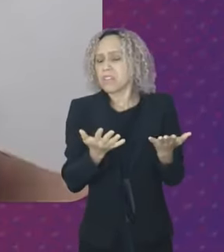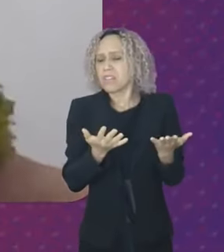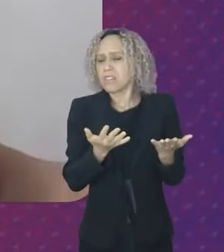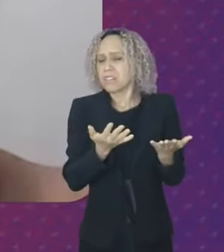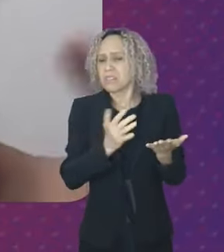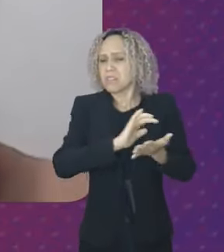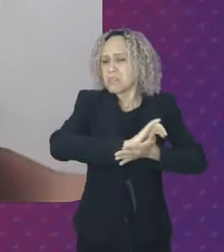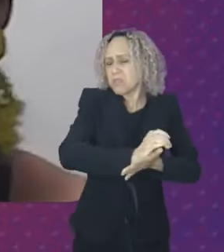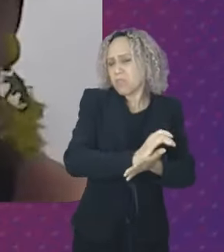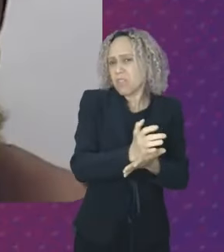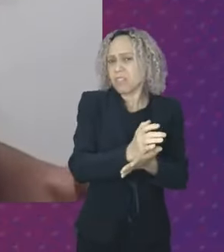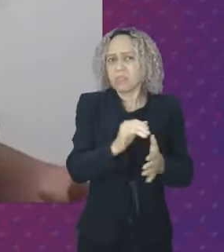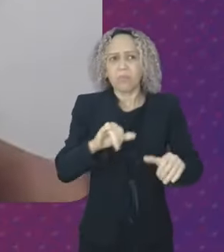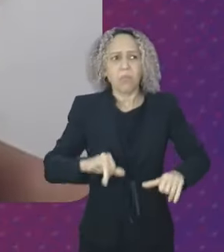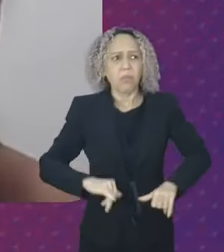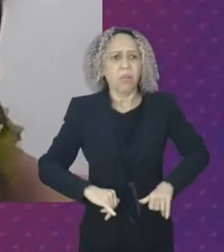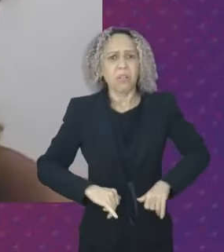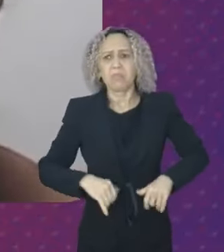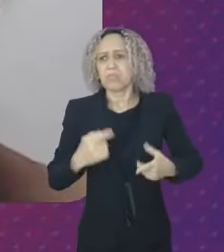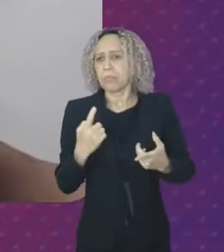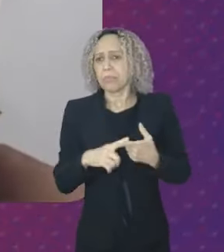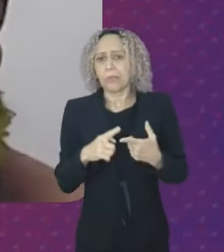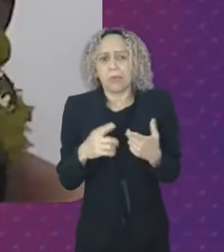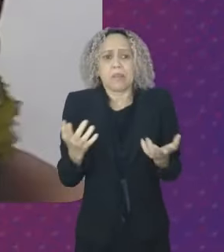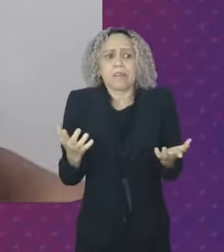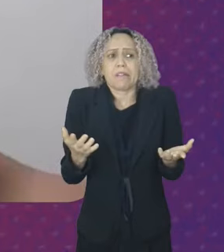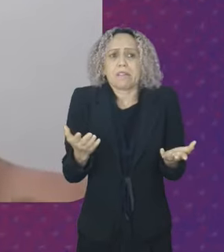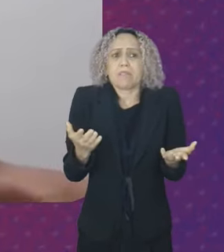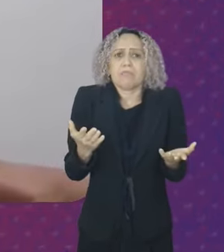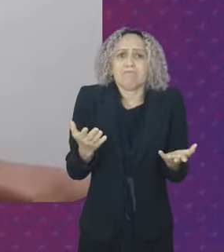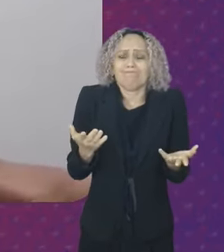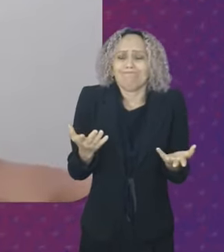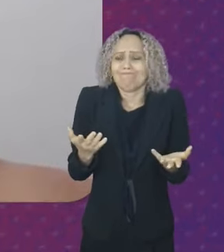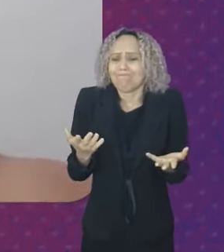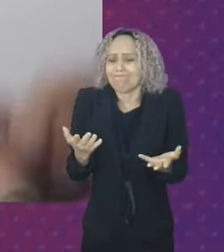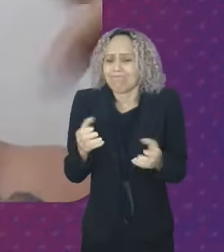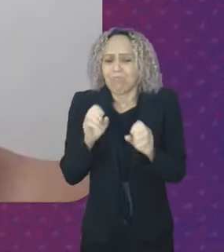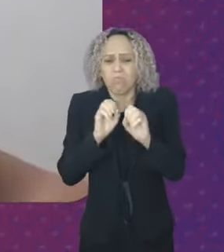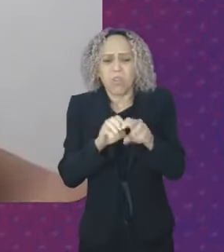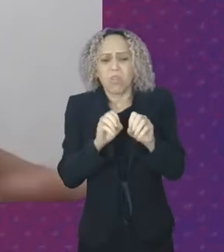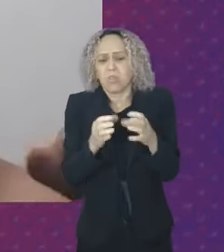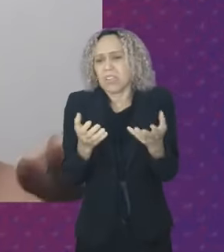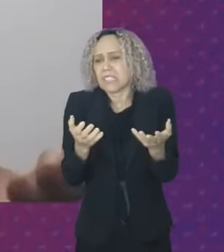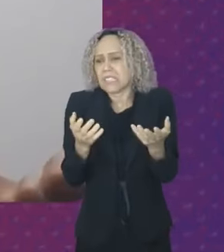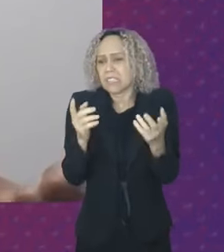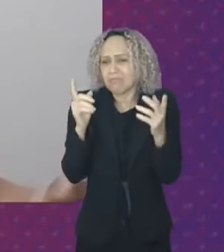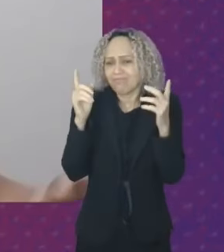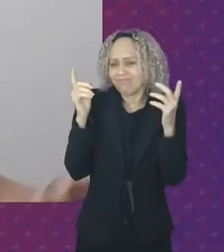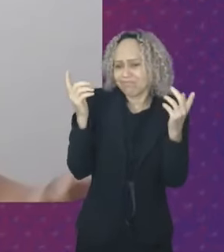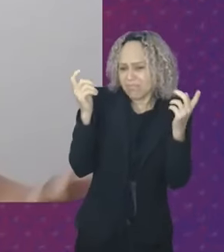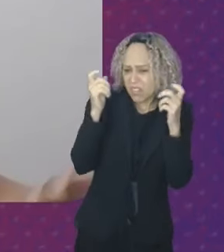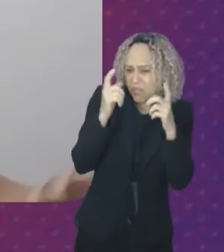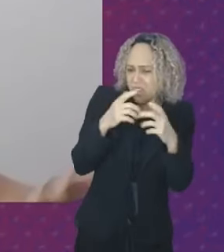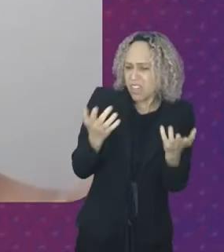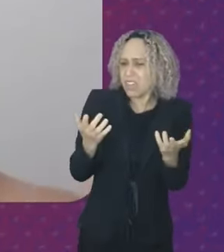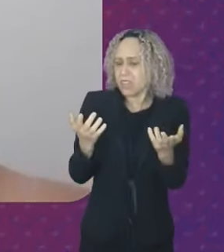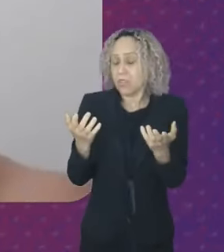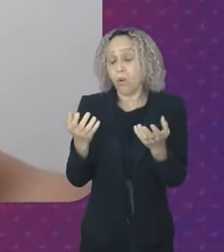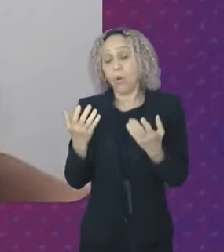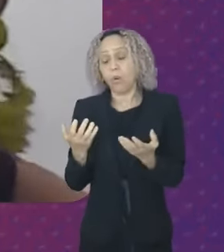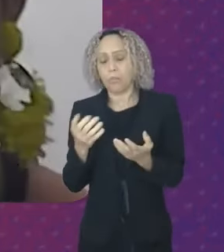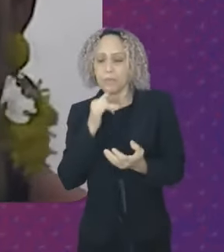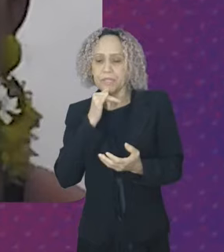sofre por não poder proporcionar uma boa escola. Então, vou abordar a educação, quero falar com as mulheres que são